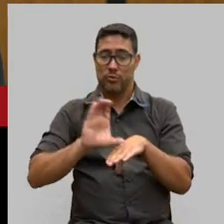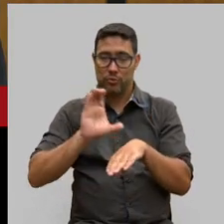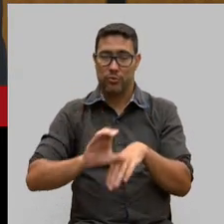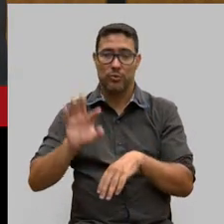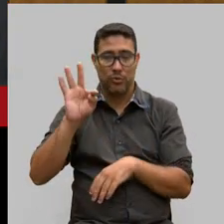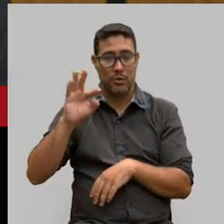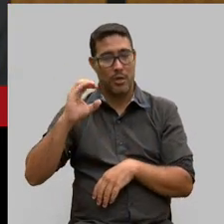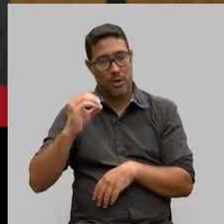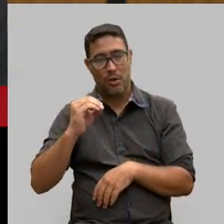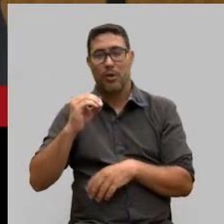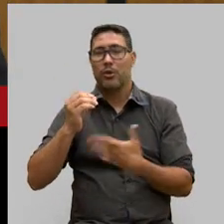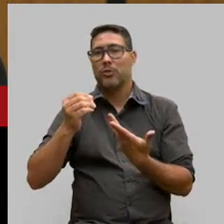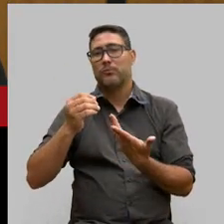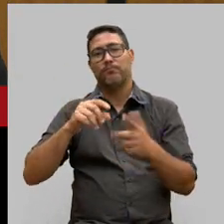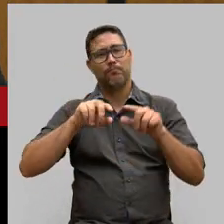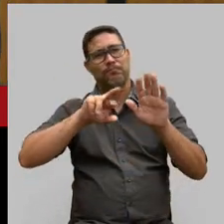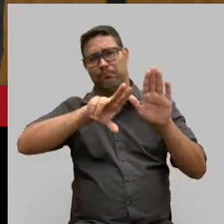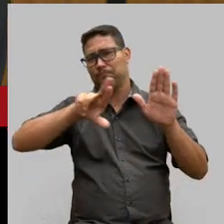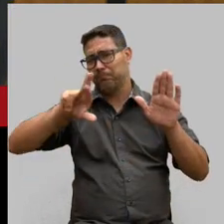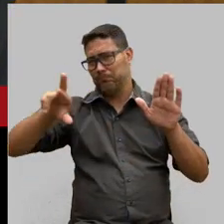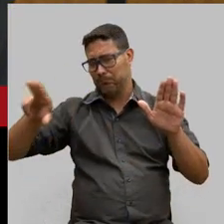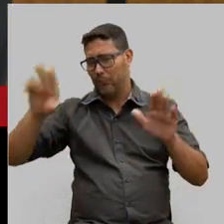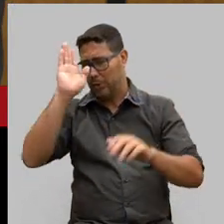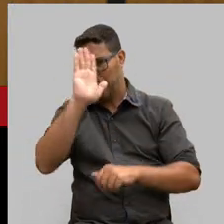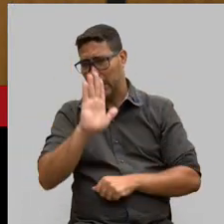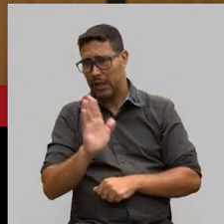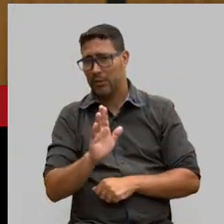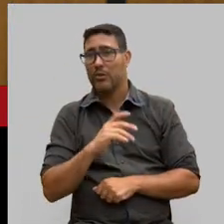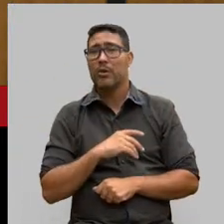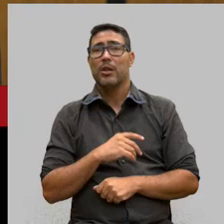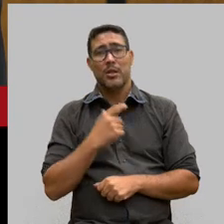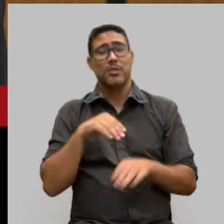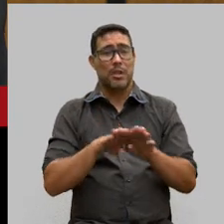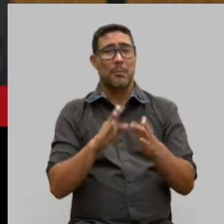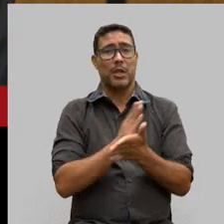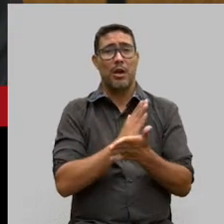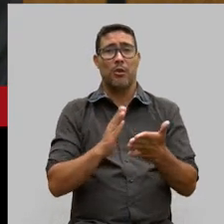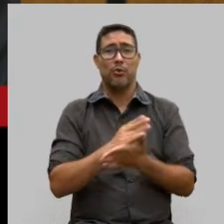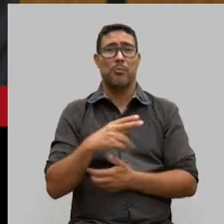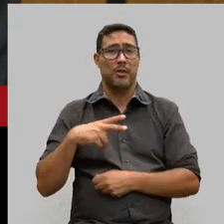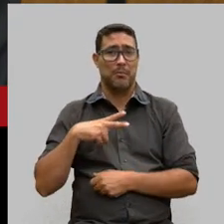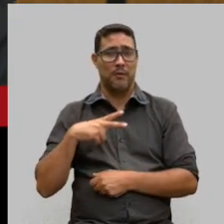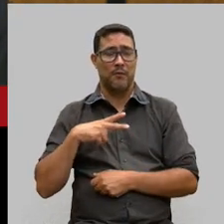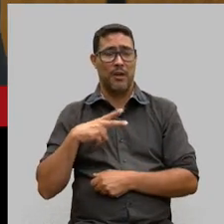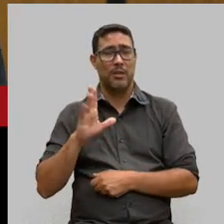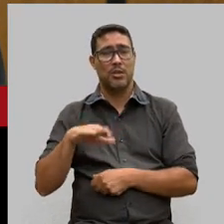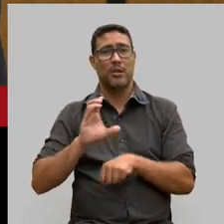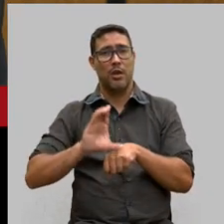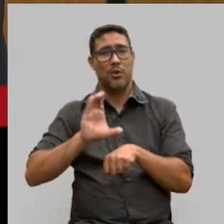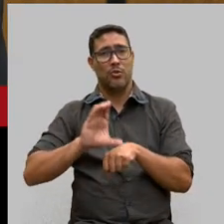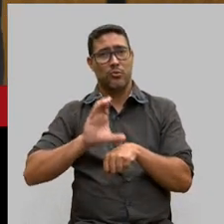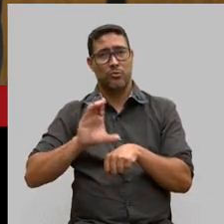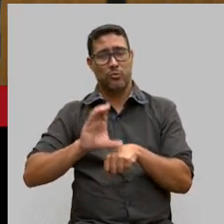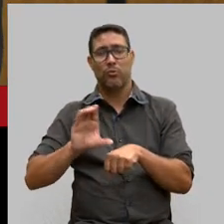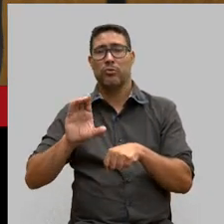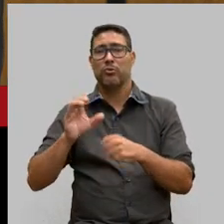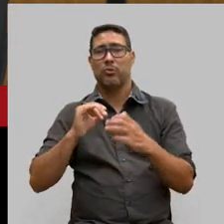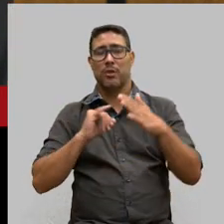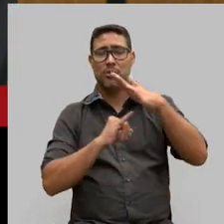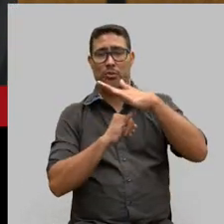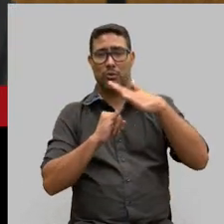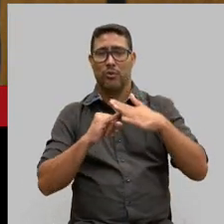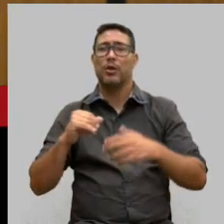como um todo a gente já tem trabalhado com as instituições privadas agora a gente já tem alguns cursos instituições privadas